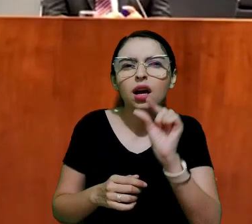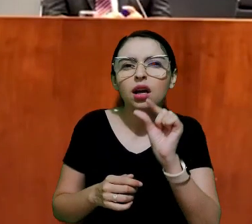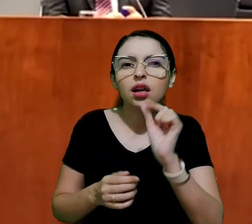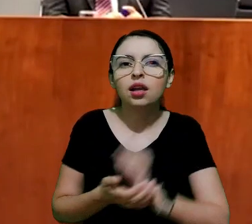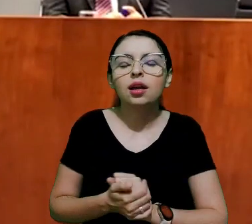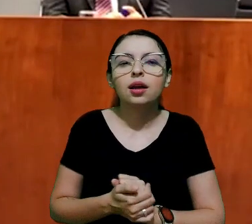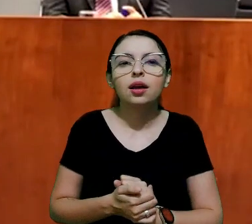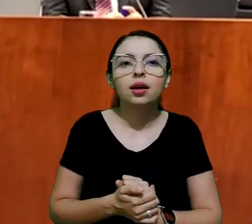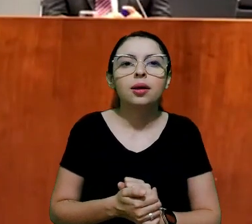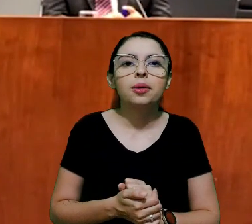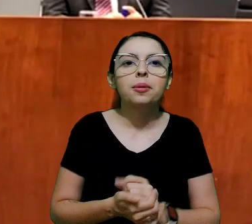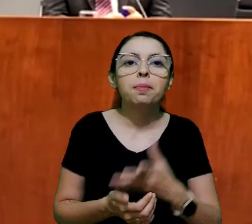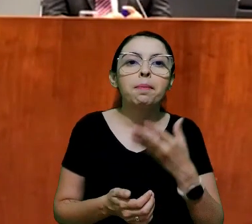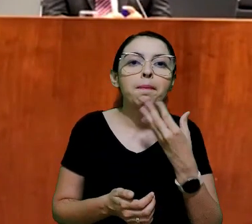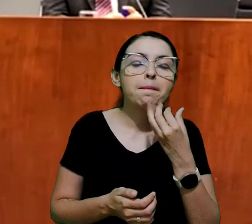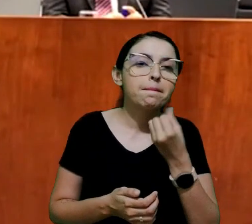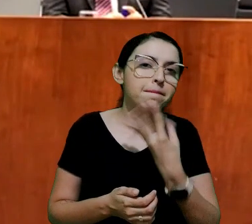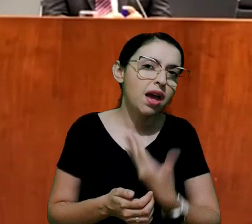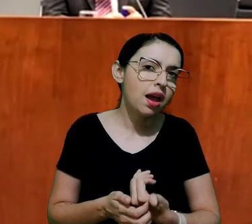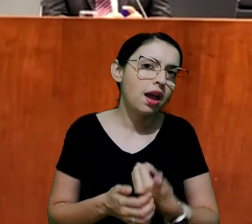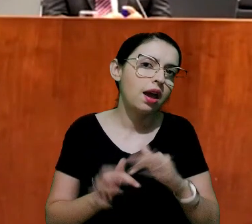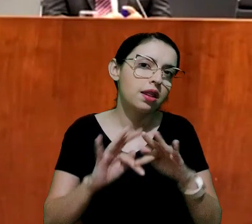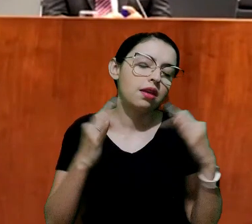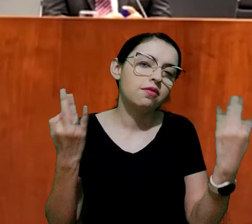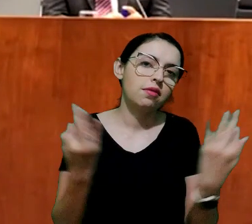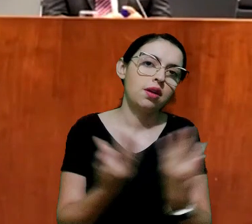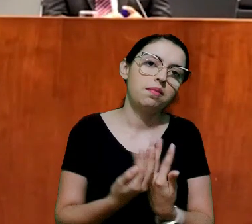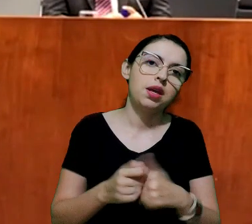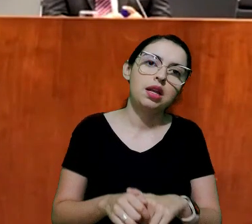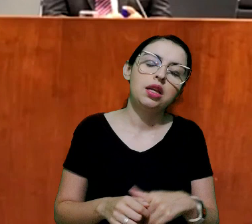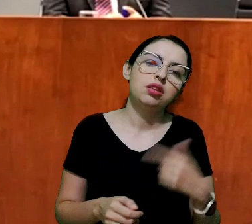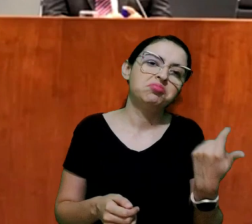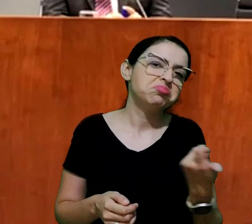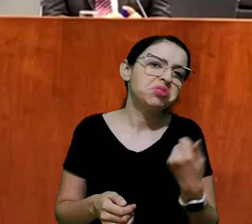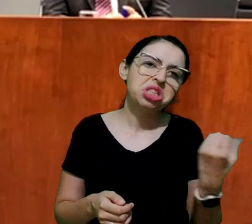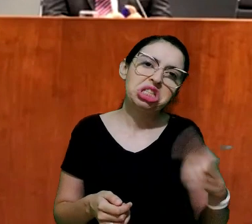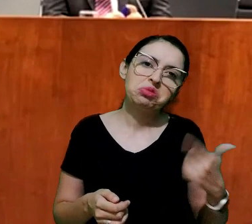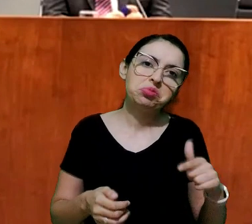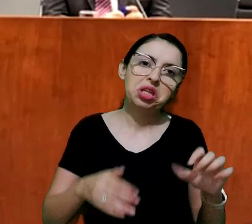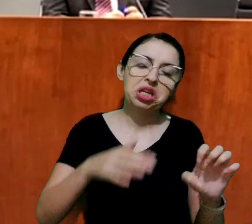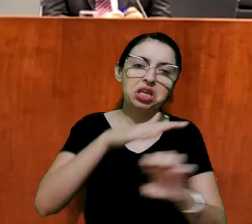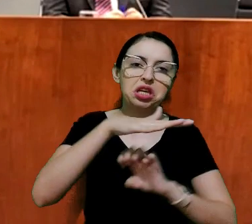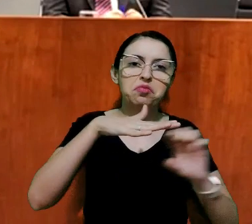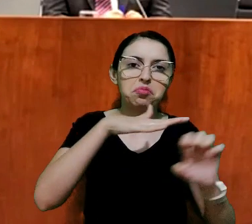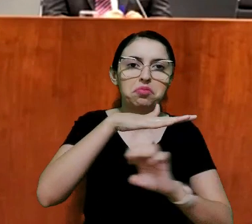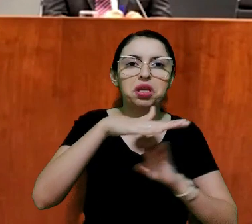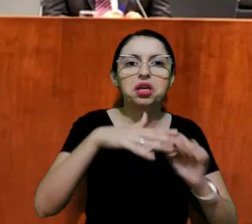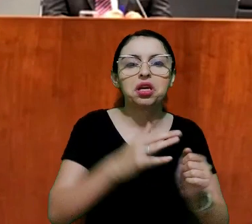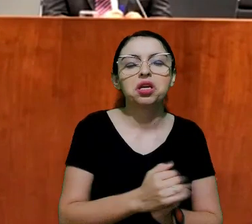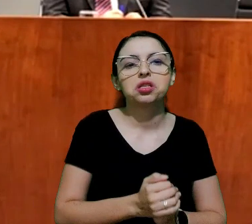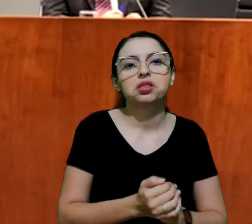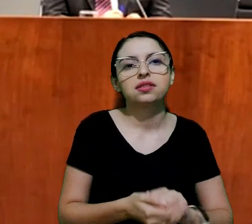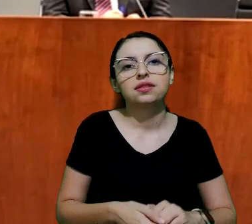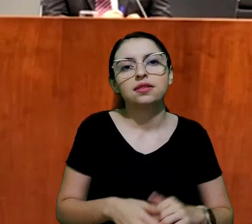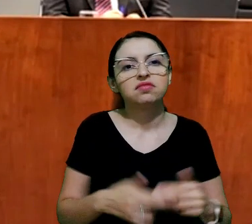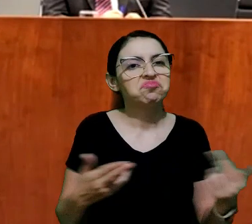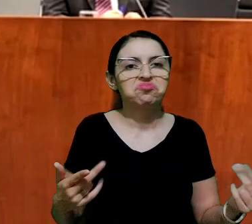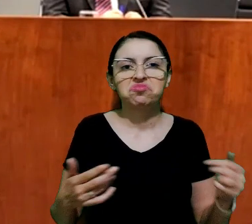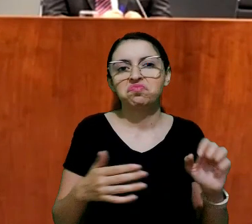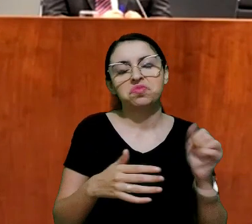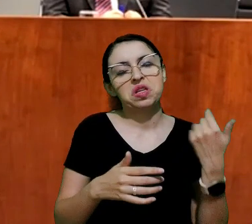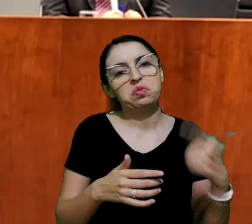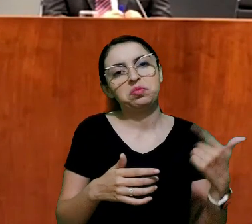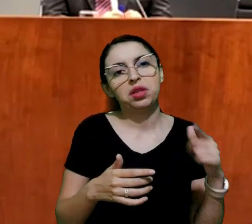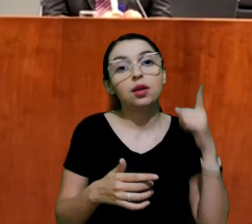bem de família, na minha maneira de ver. Porque senão não se tem mais empresa, não se tem mais negócio, não tem mais circulação de riqueza. Esse é um